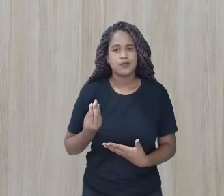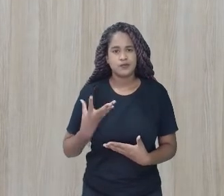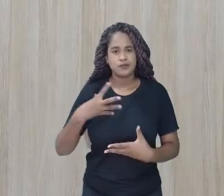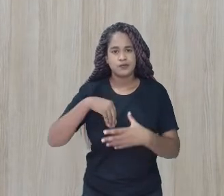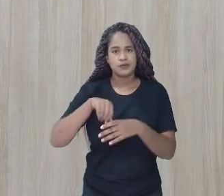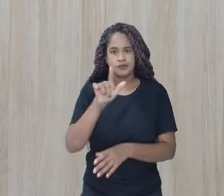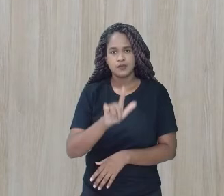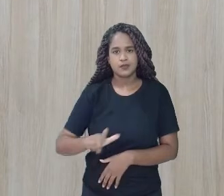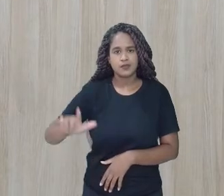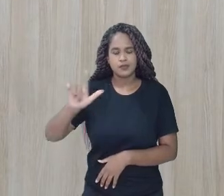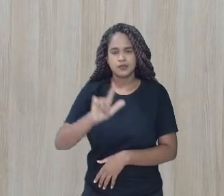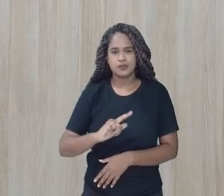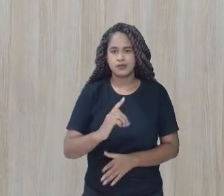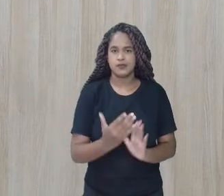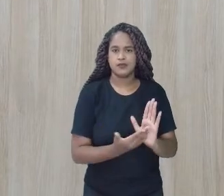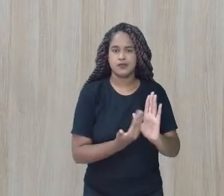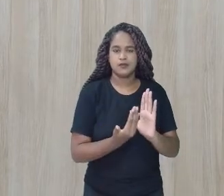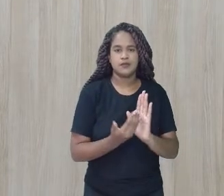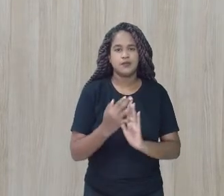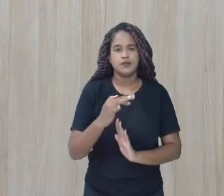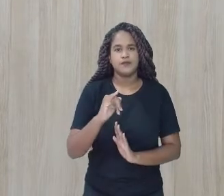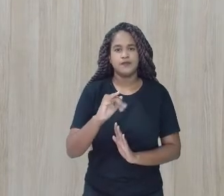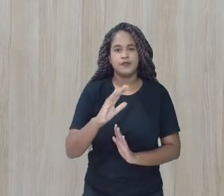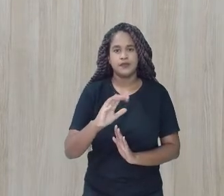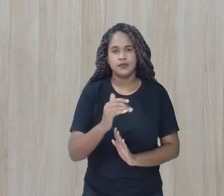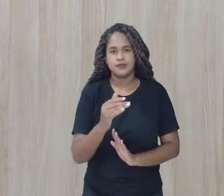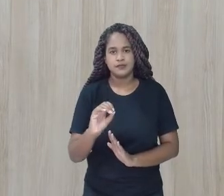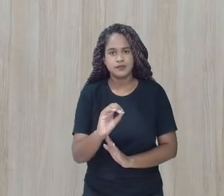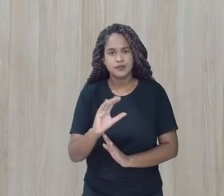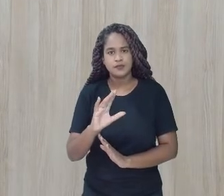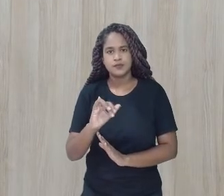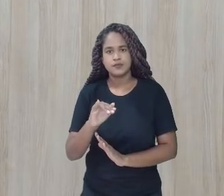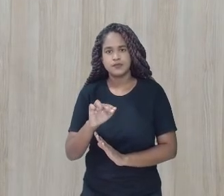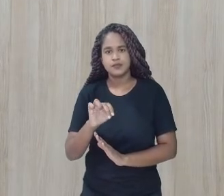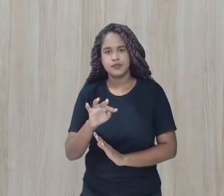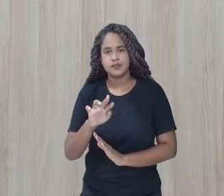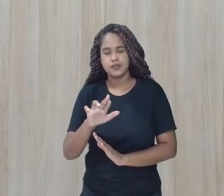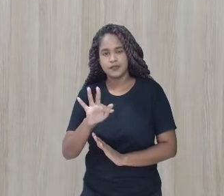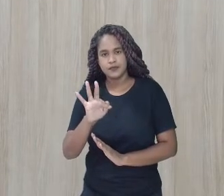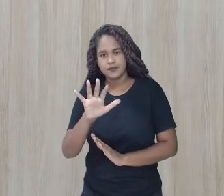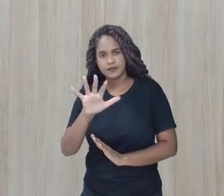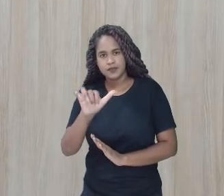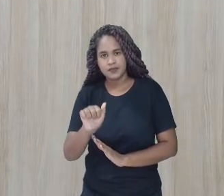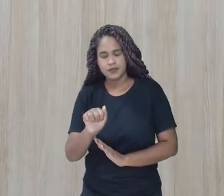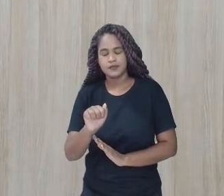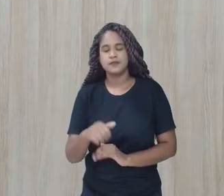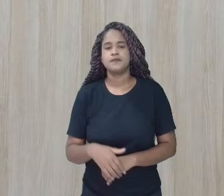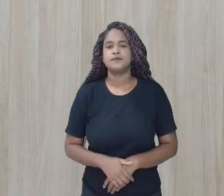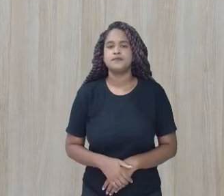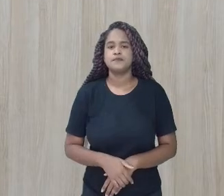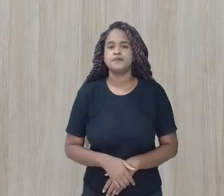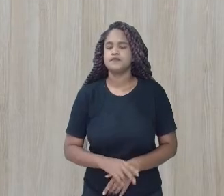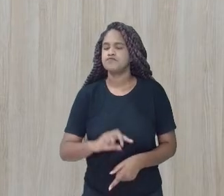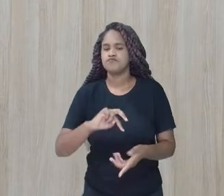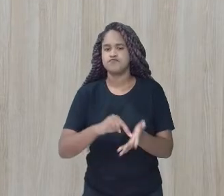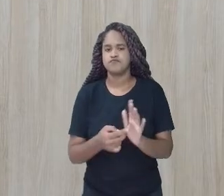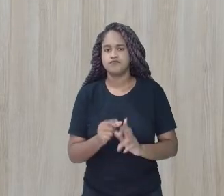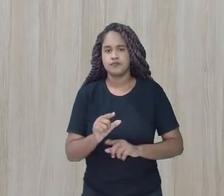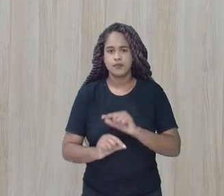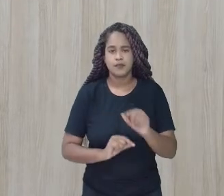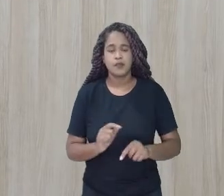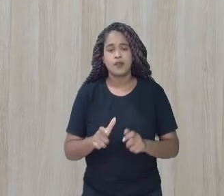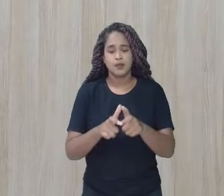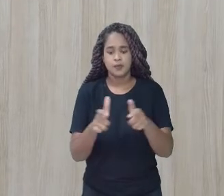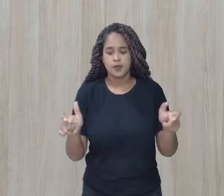literatura, especificamente da ficção científica, né? O que é que ela está questionando aqui? É que muita gente enxerga o conhecimento